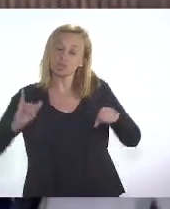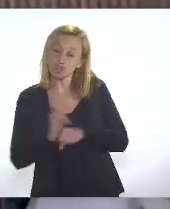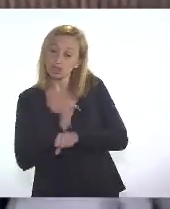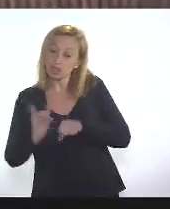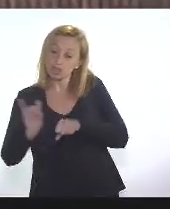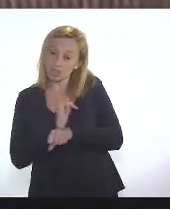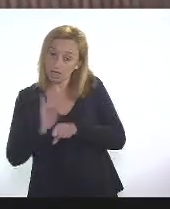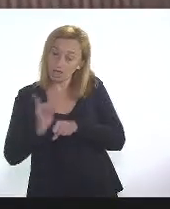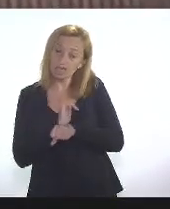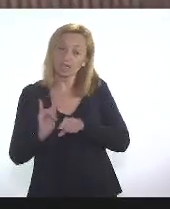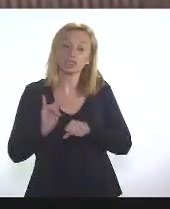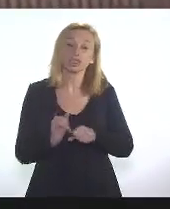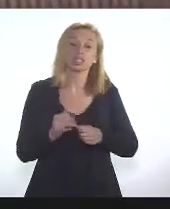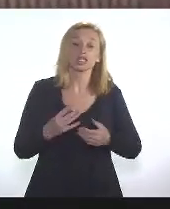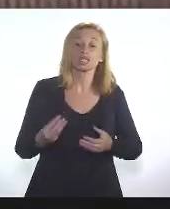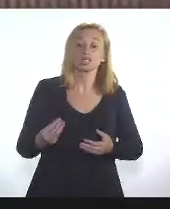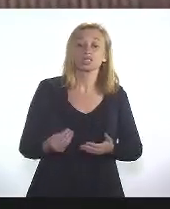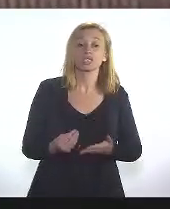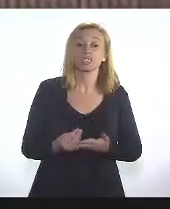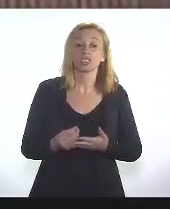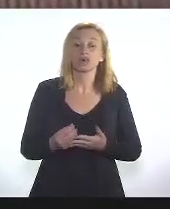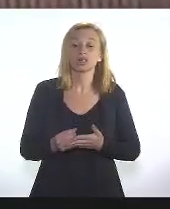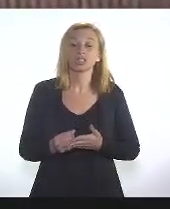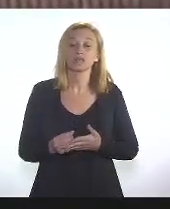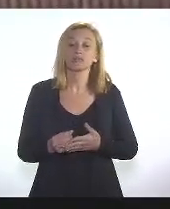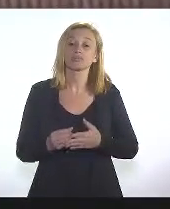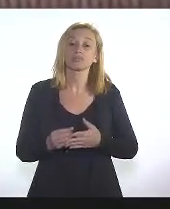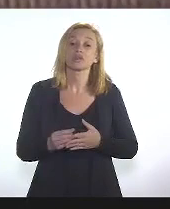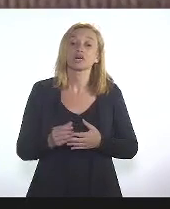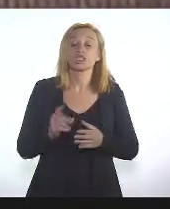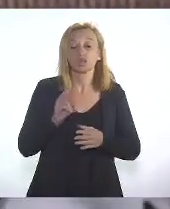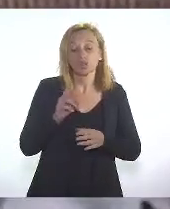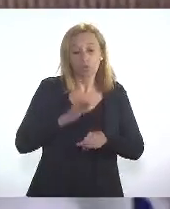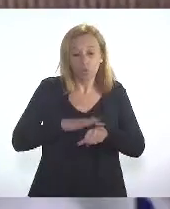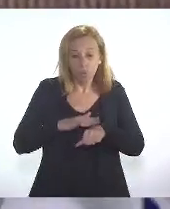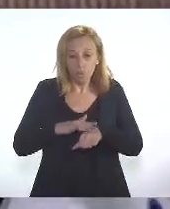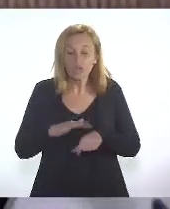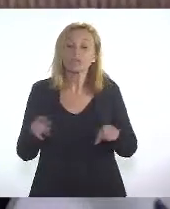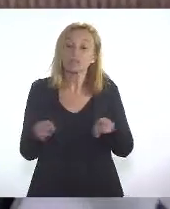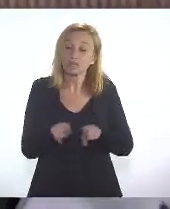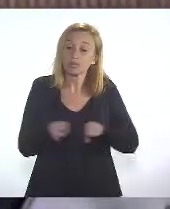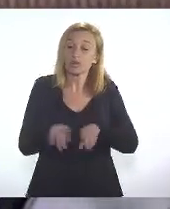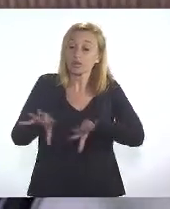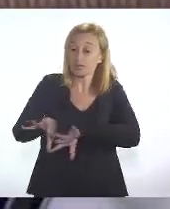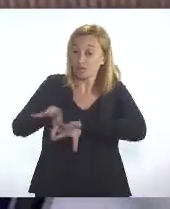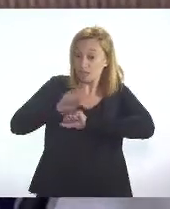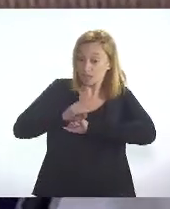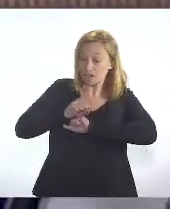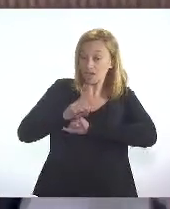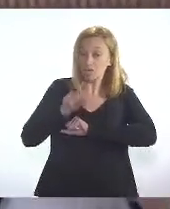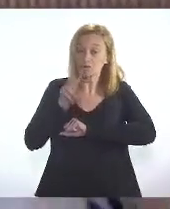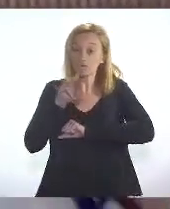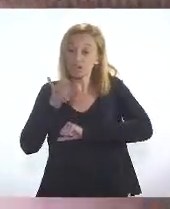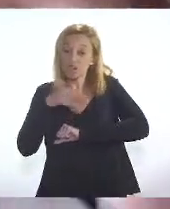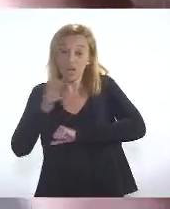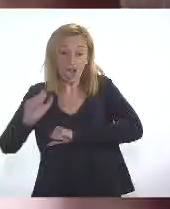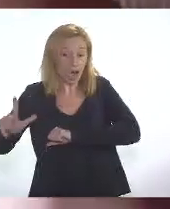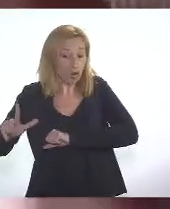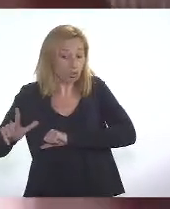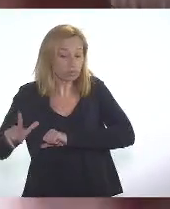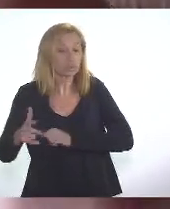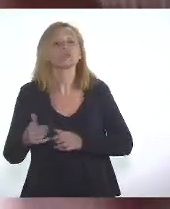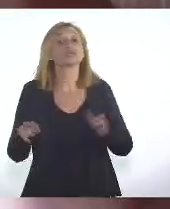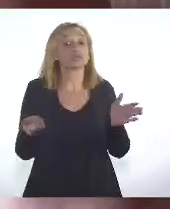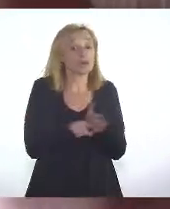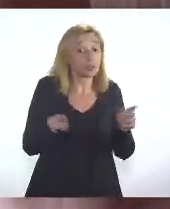detecção, né, da presença da doença e também da possibilidade de uma infecção viral na população, enfim. Portanto,